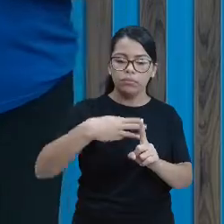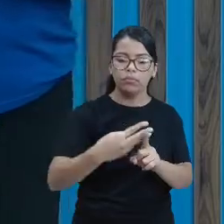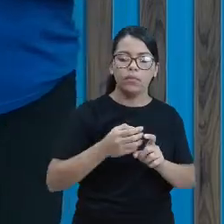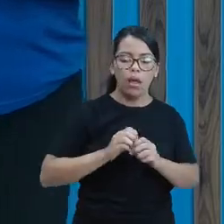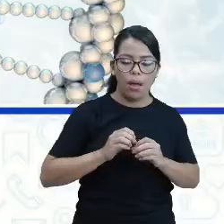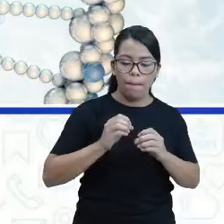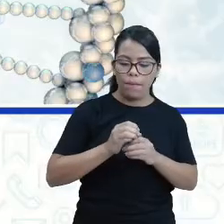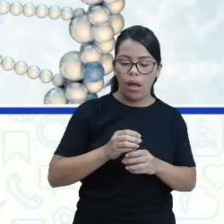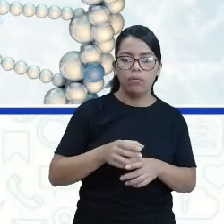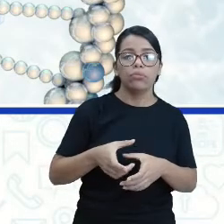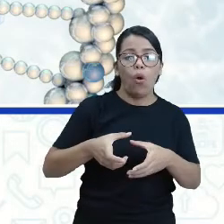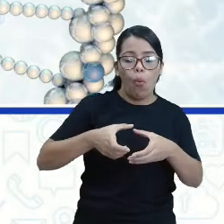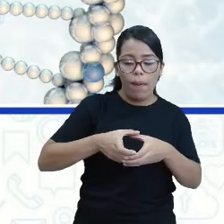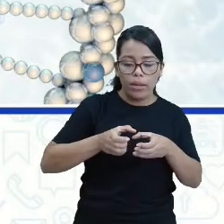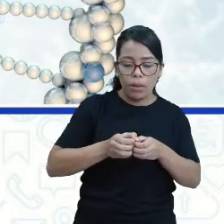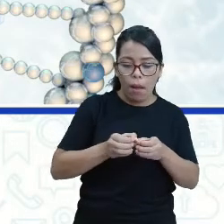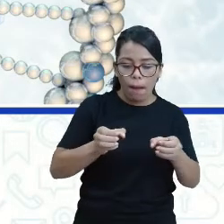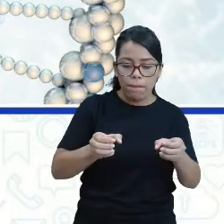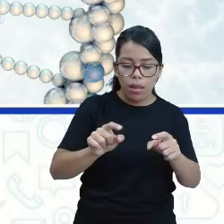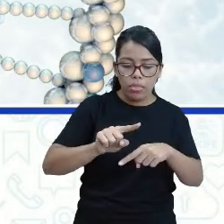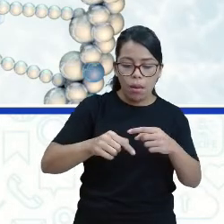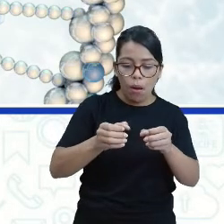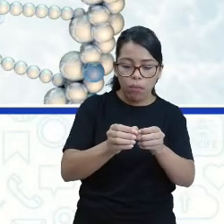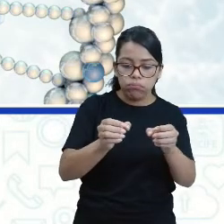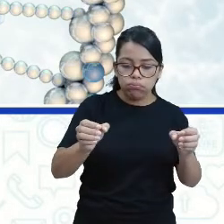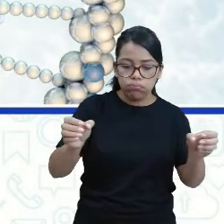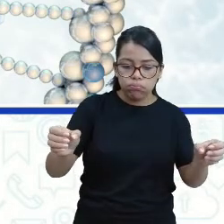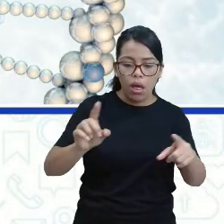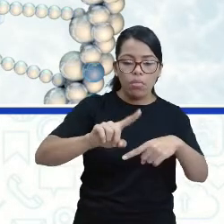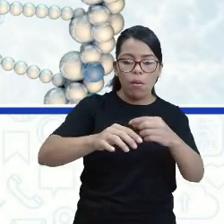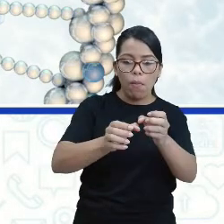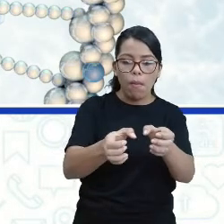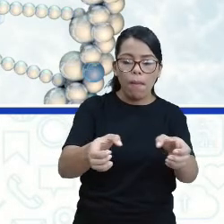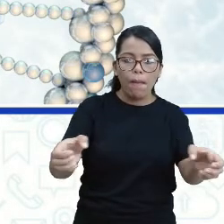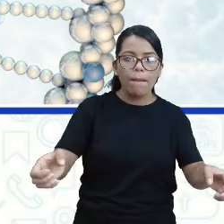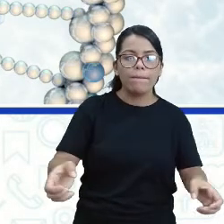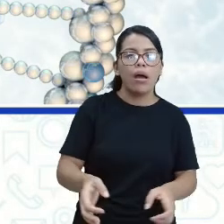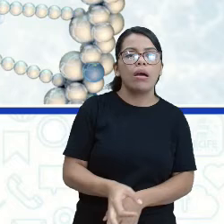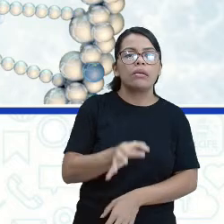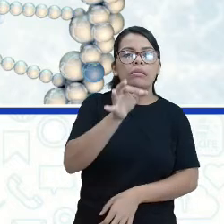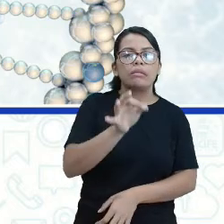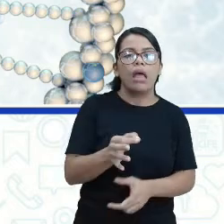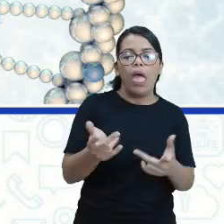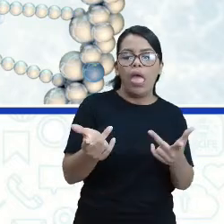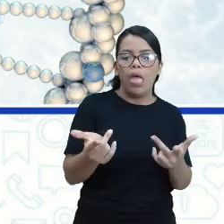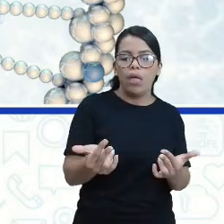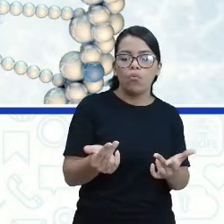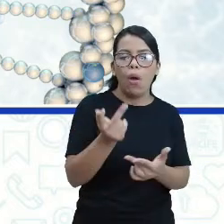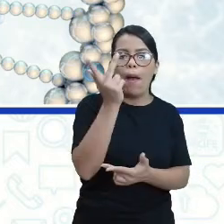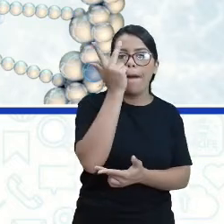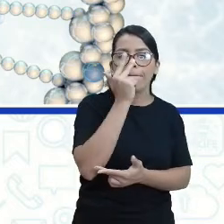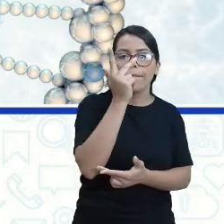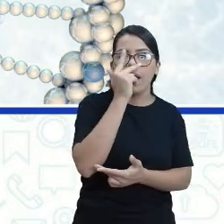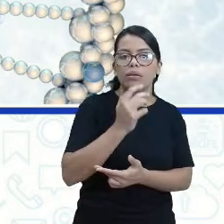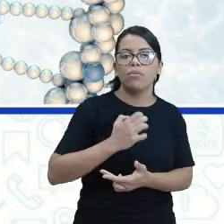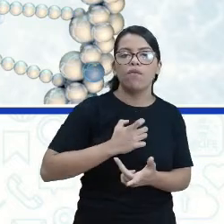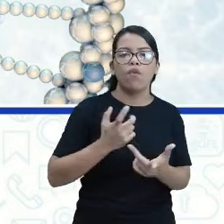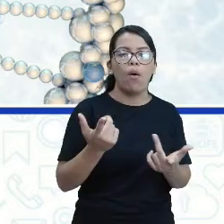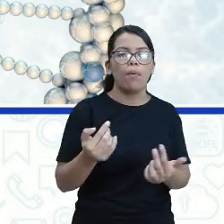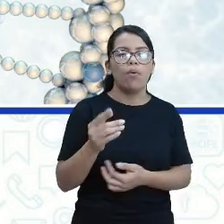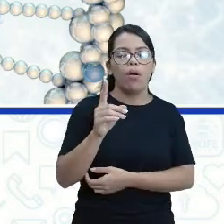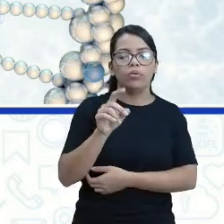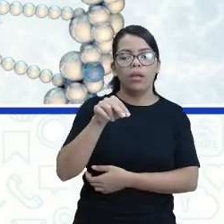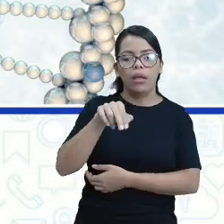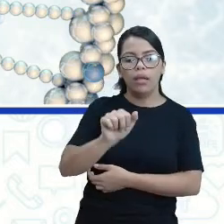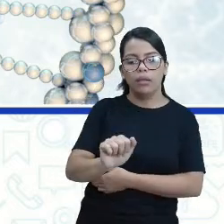é estável, gente. O que é que acontece? Vai ser duplicado exatamente da mesma forma que o DNA original, tá